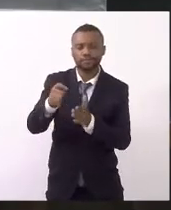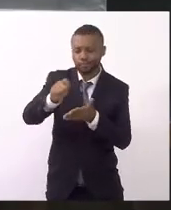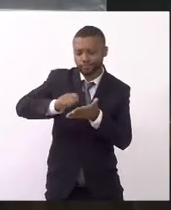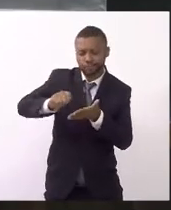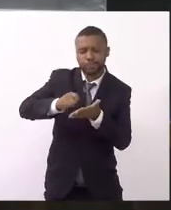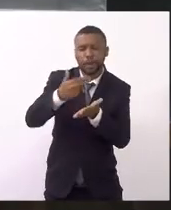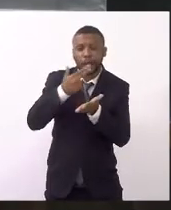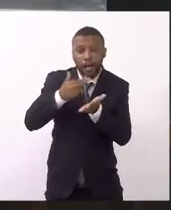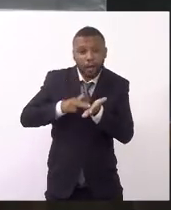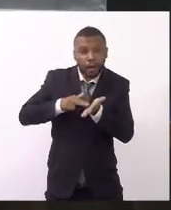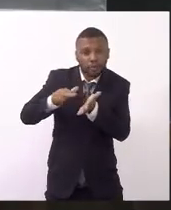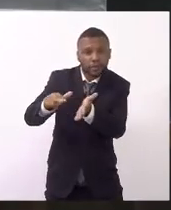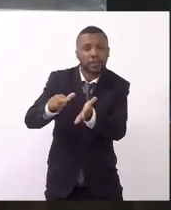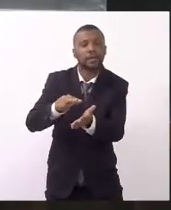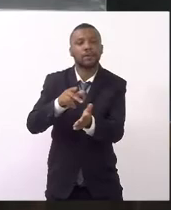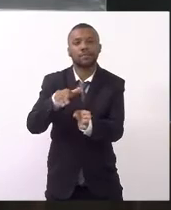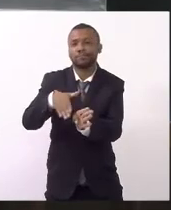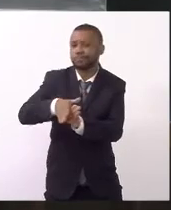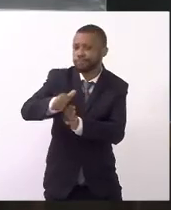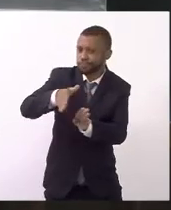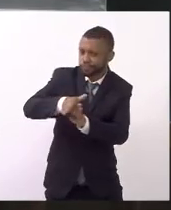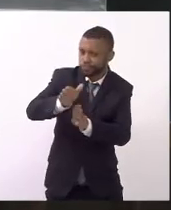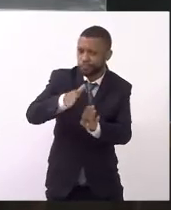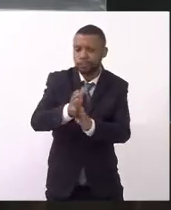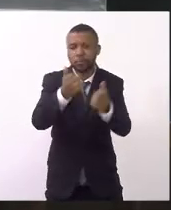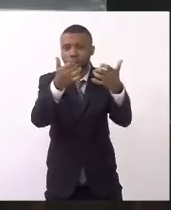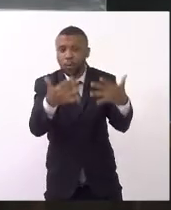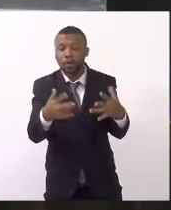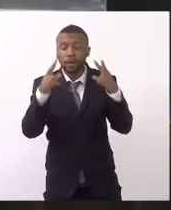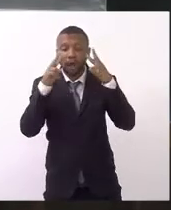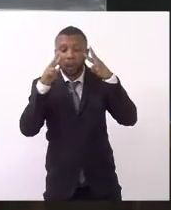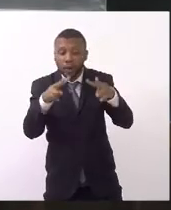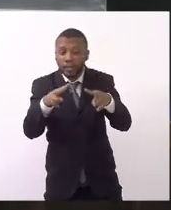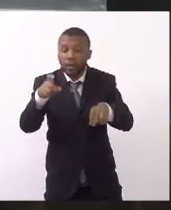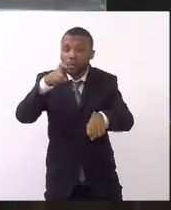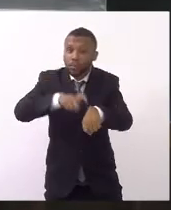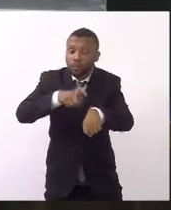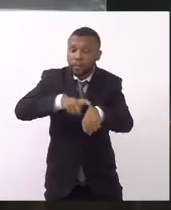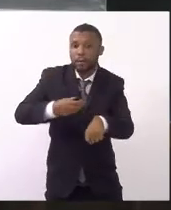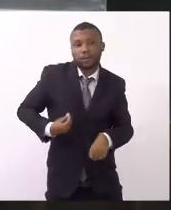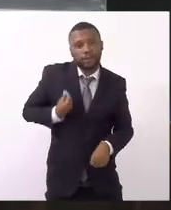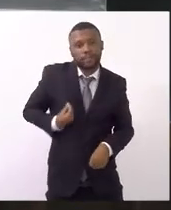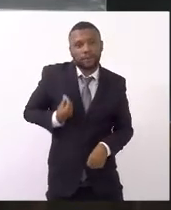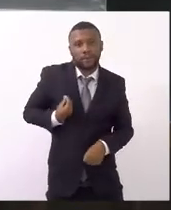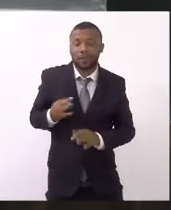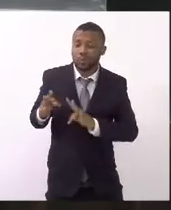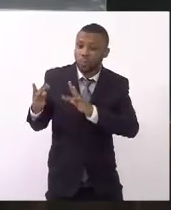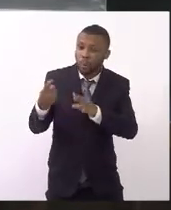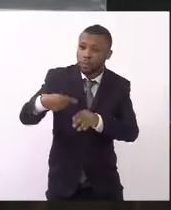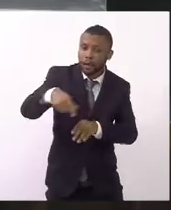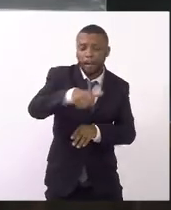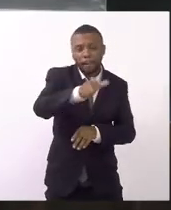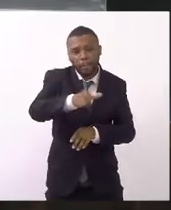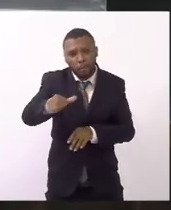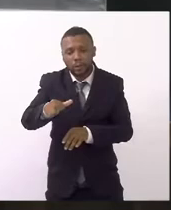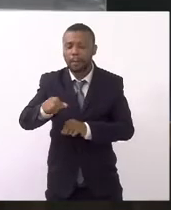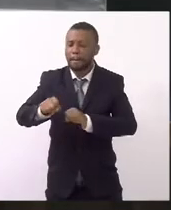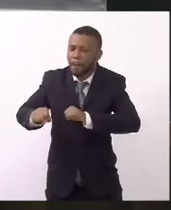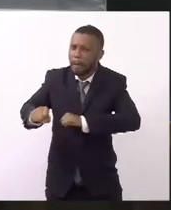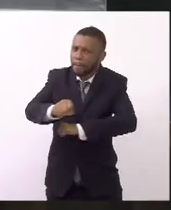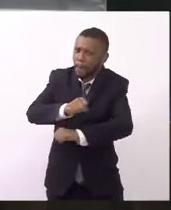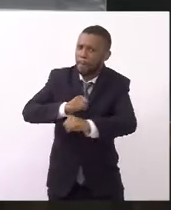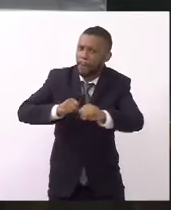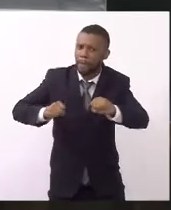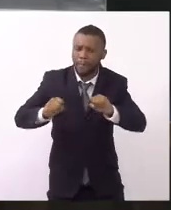educativas e também reconhecendo ainda em vida toda aqueles e aquelas que têm sido lutadores E lutadoras